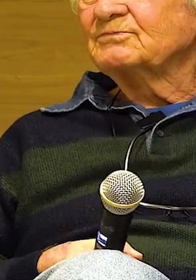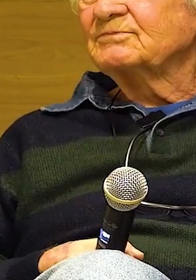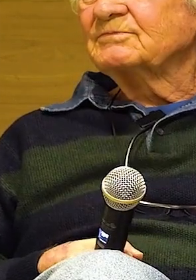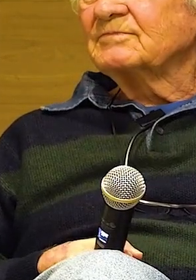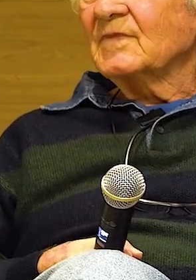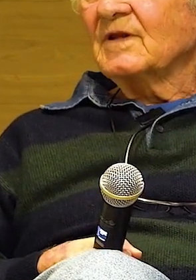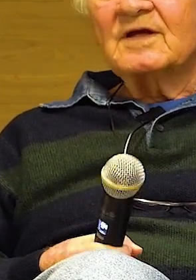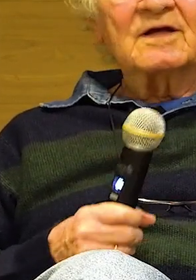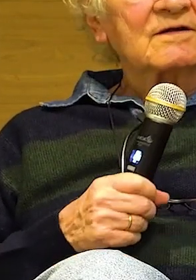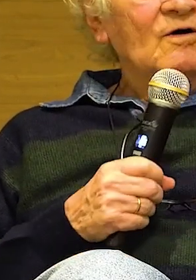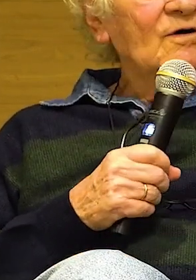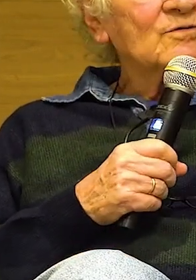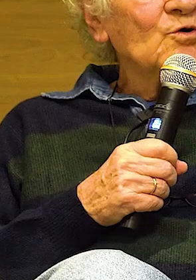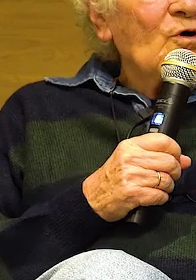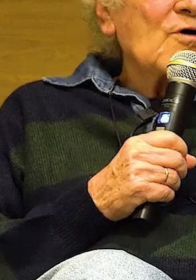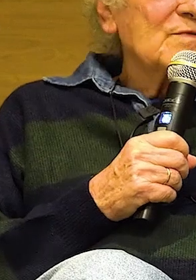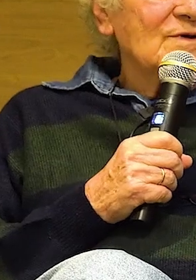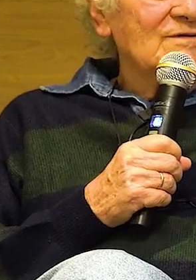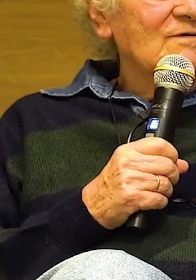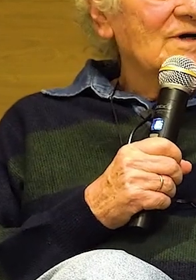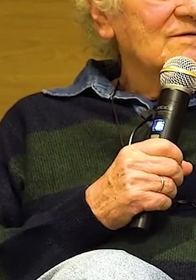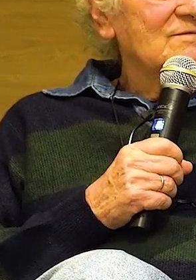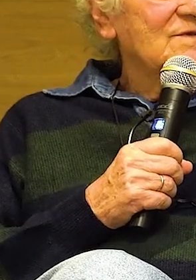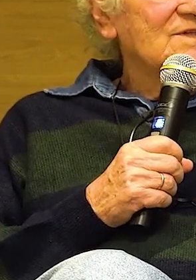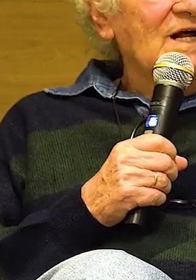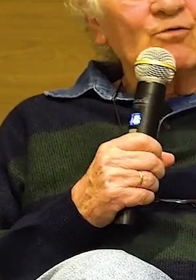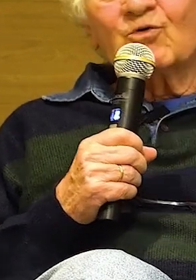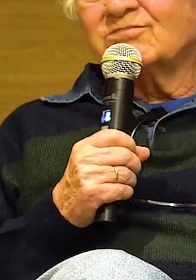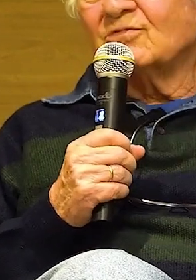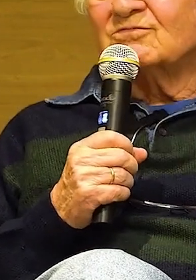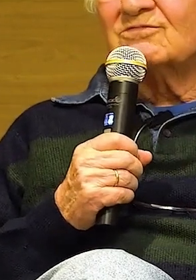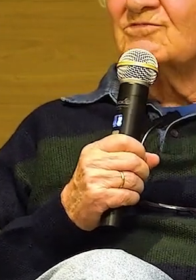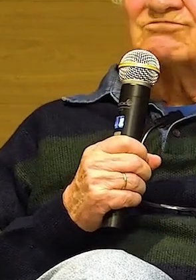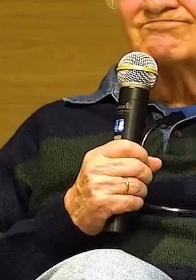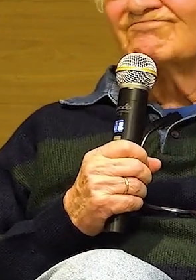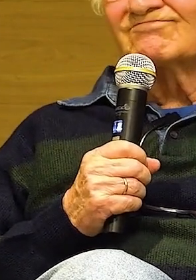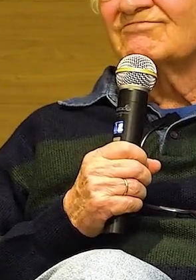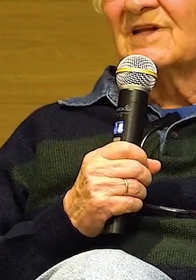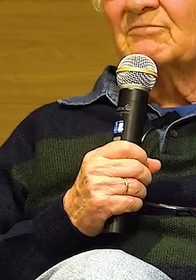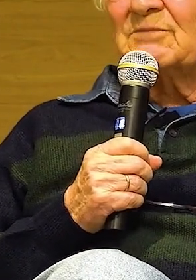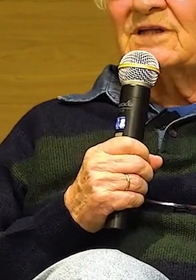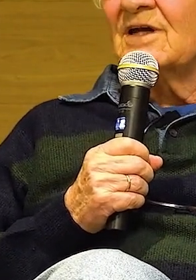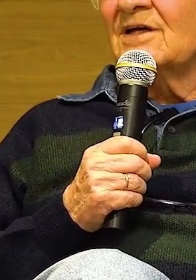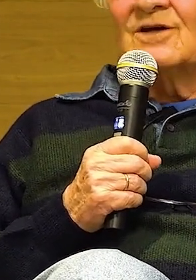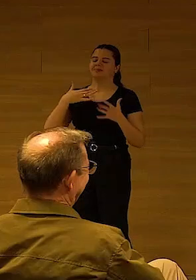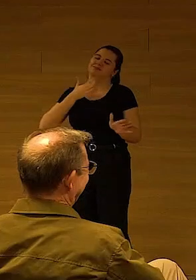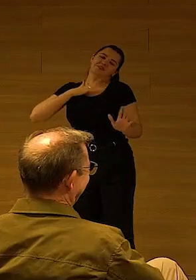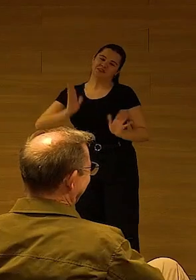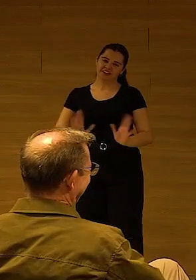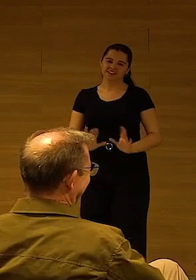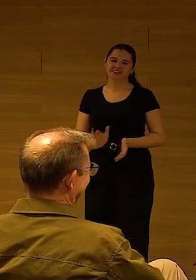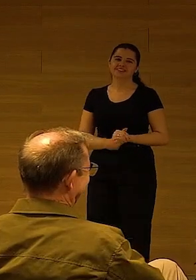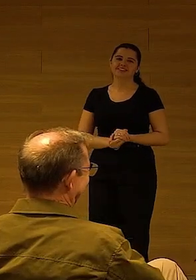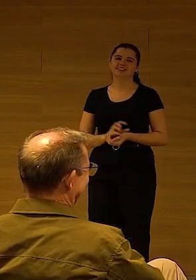tem problema. Eu sou homem, agora dizer a cor... Tá certo. Para mim,